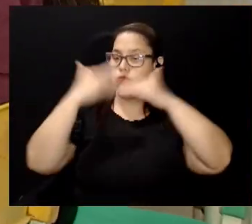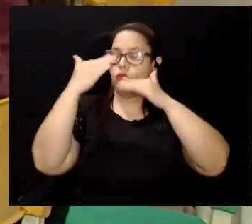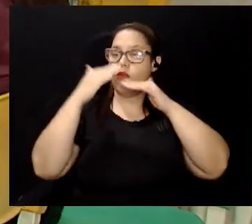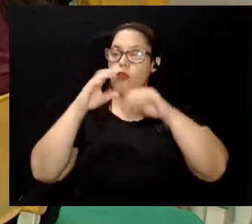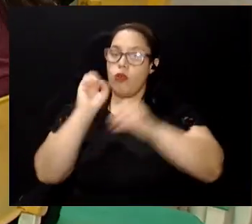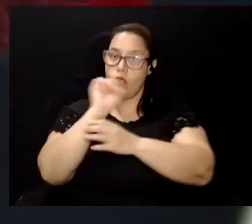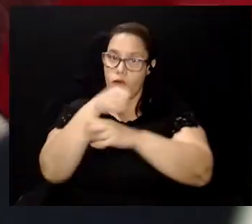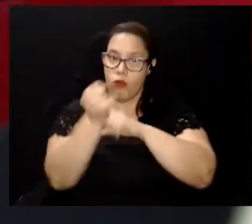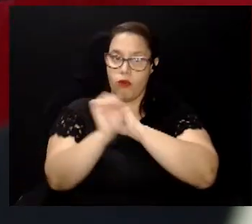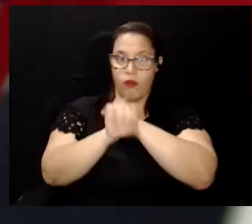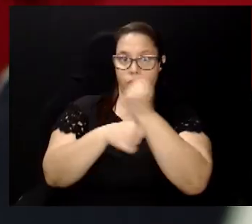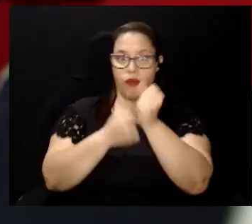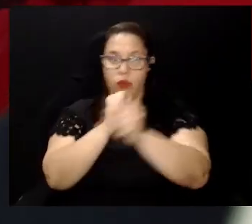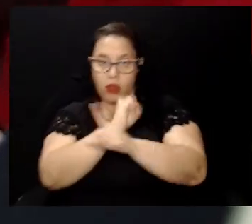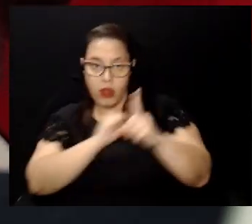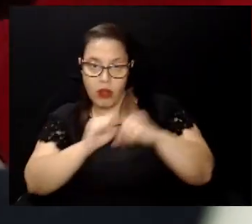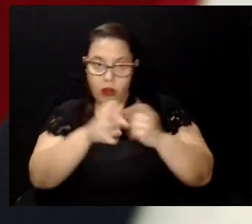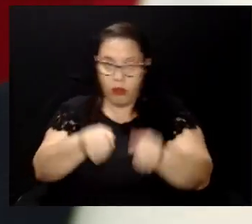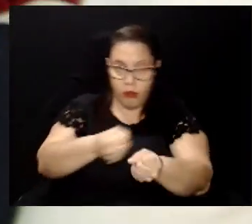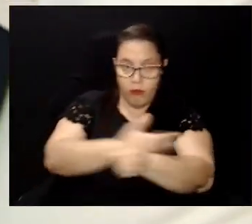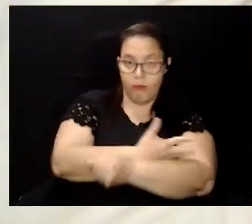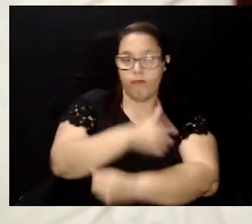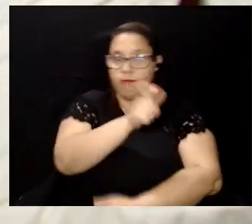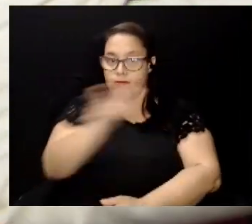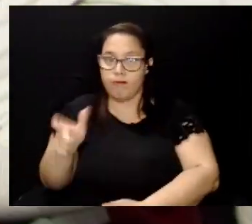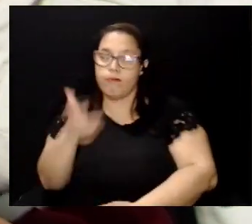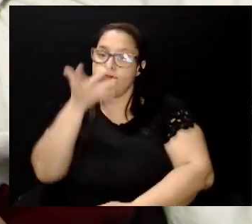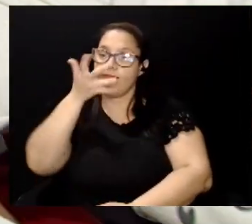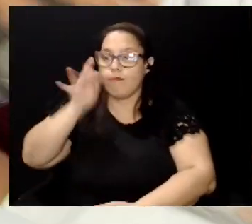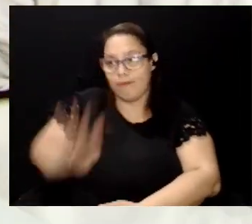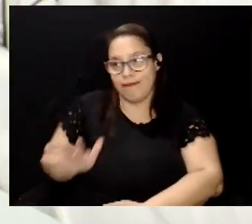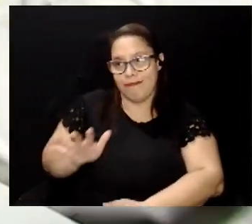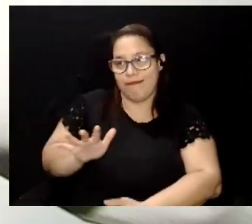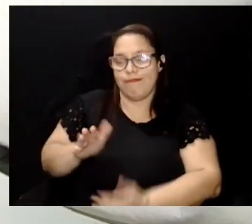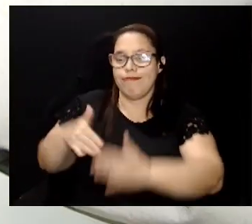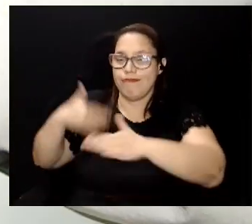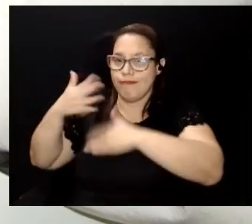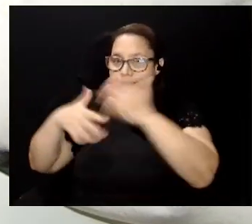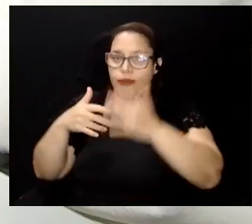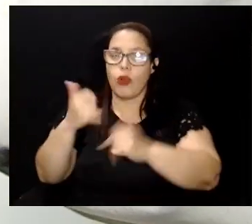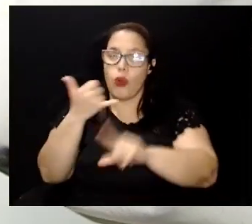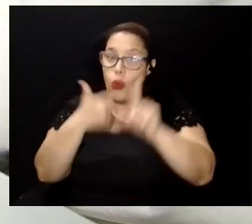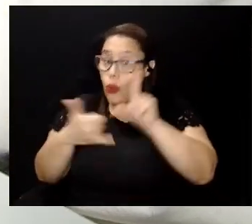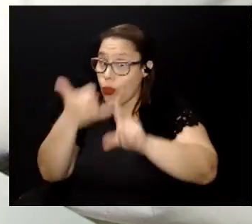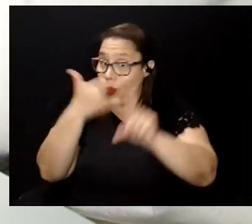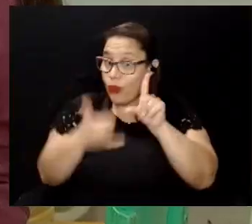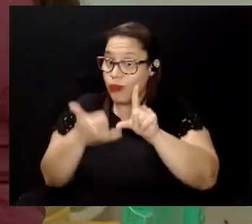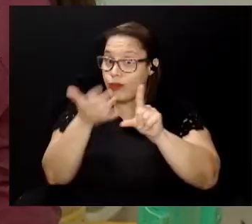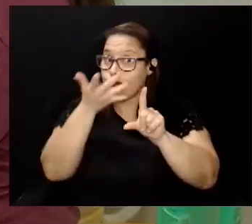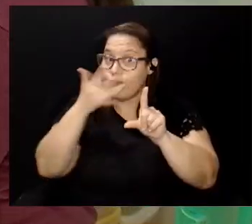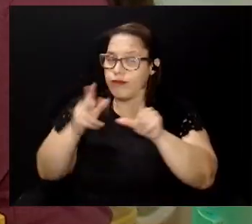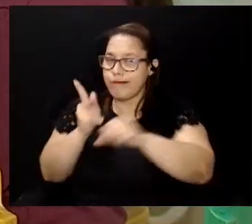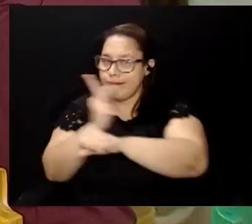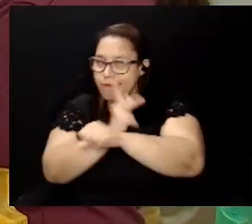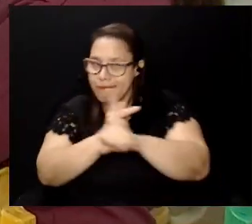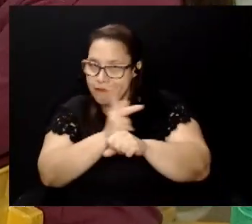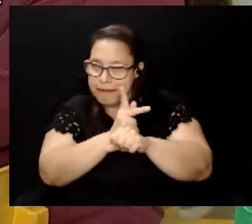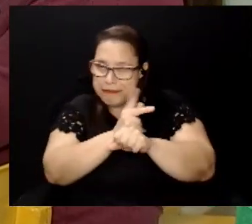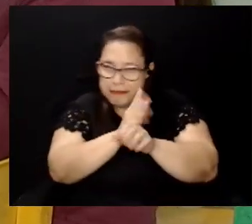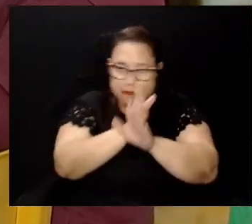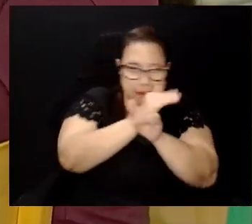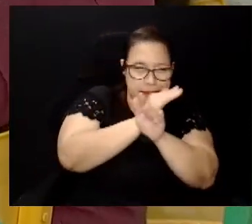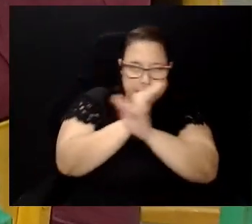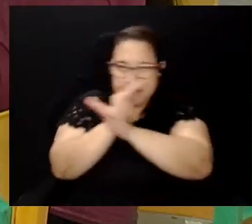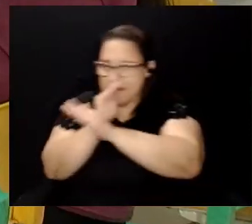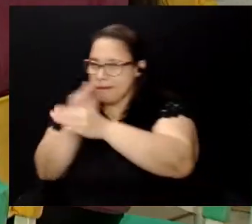desenvolvimento motor, social e emocional de cada pequeno. Através do lúdico, as crianças exploram o mundo,